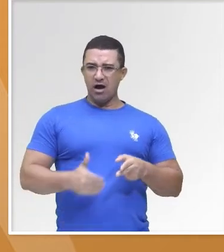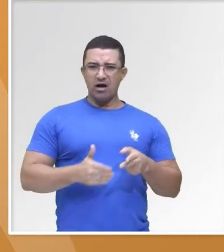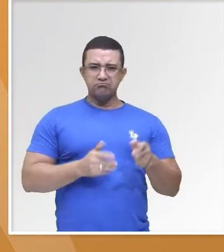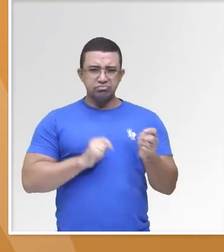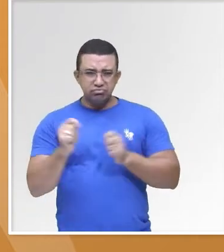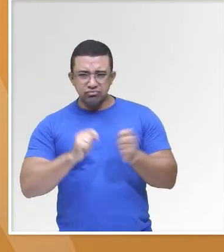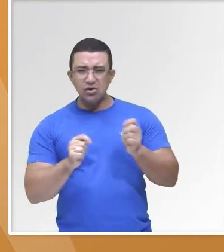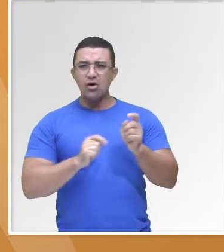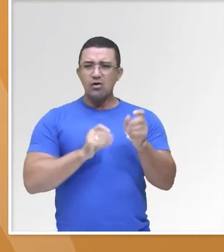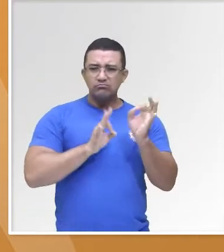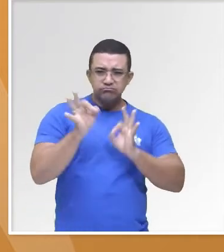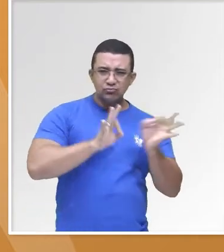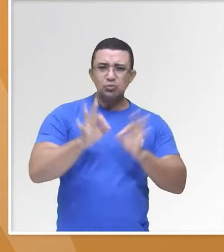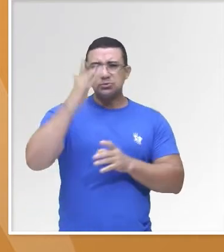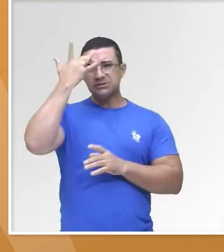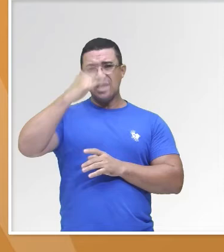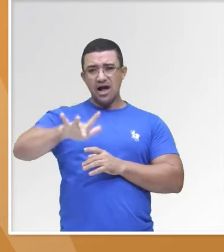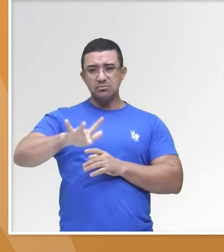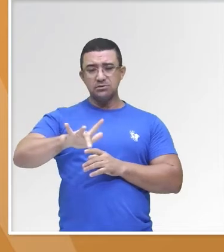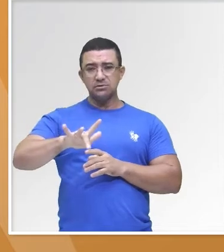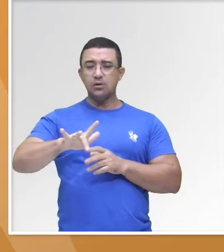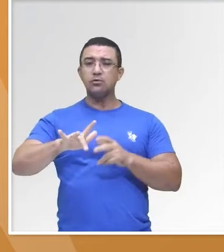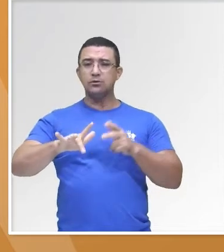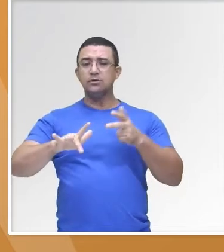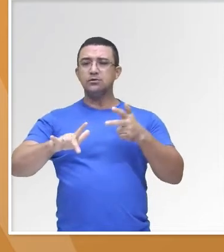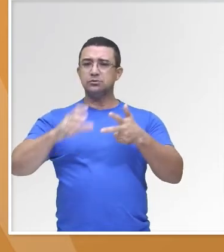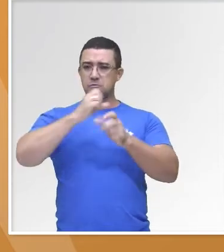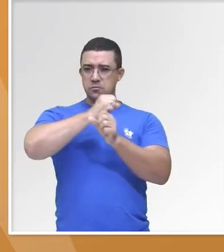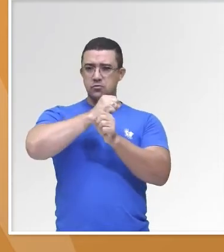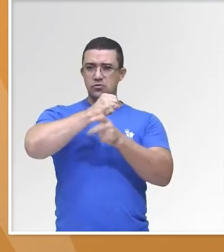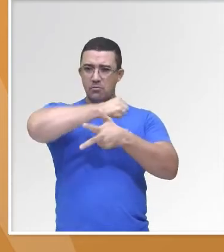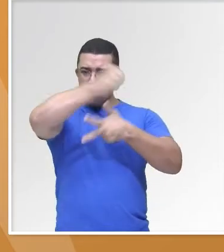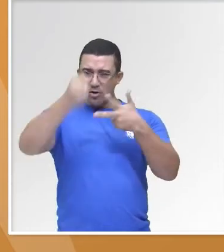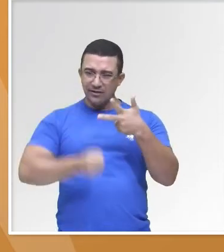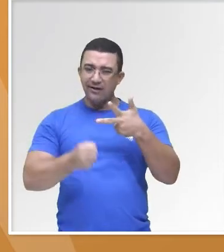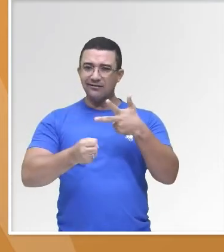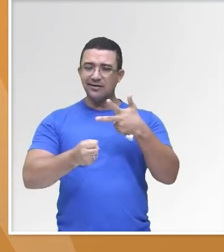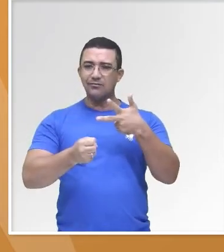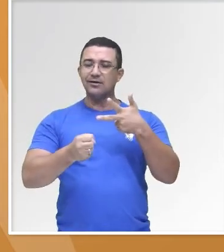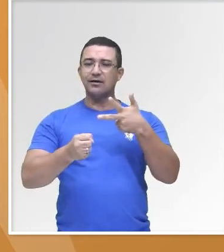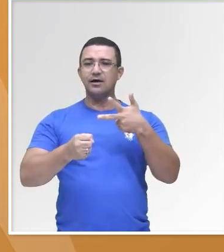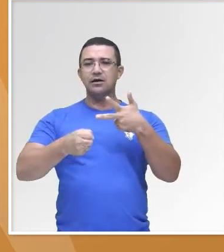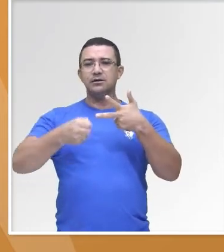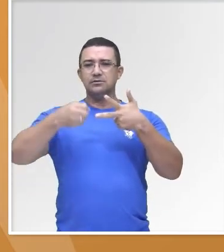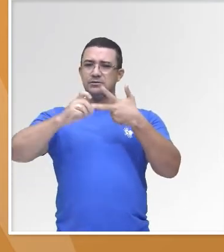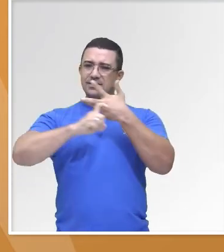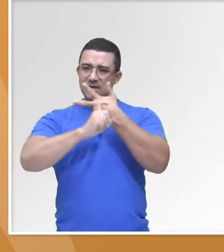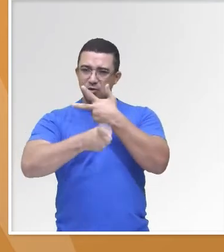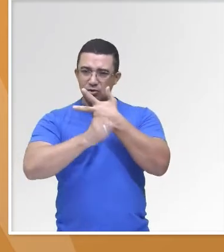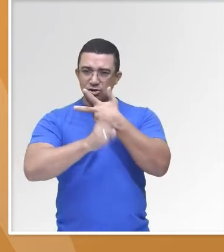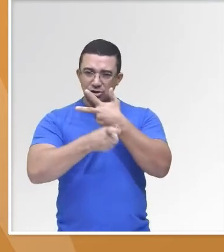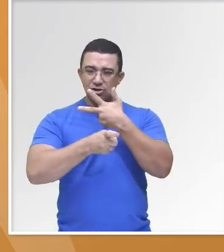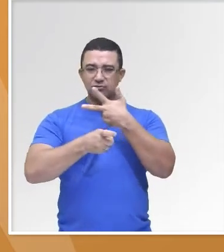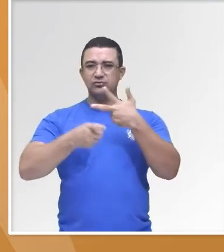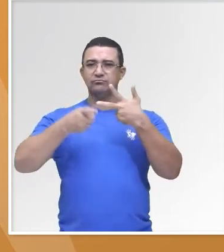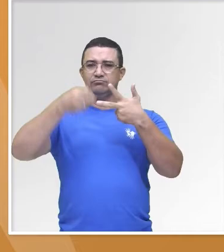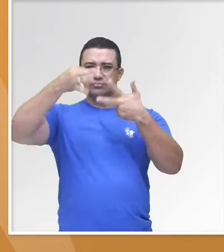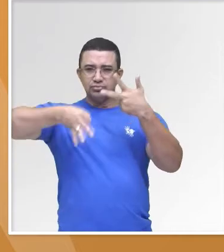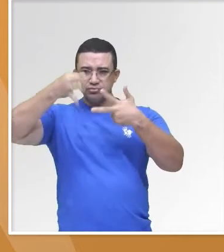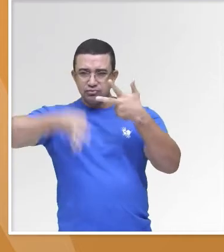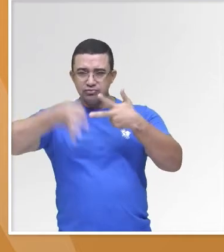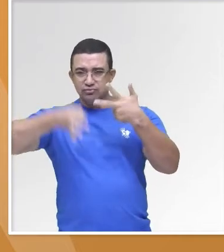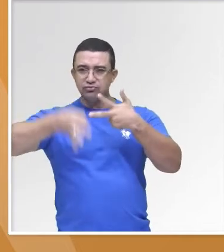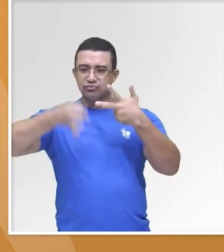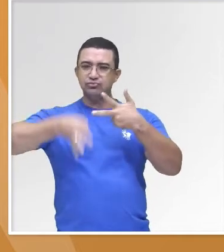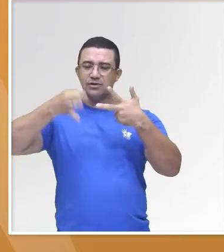Então, poder executivo, legislativo e judiciário foi uma reflexão que Montesquieu fez dentro da realidade que